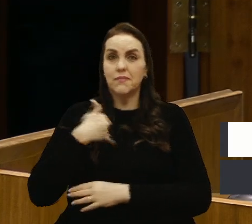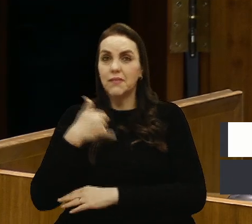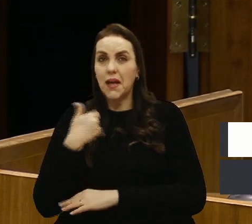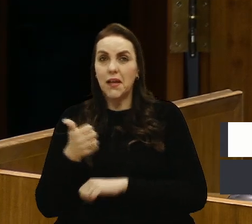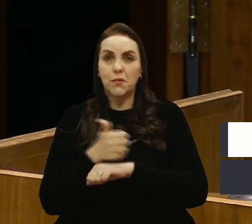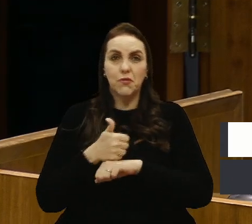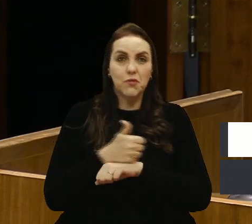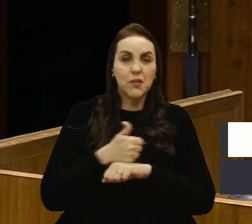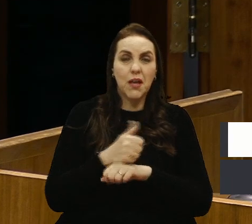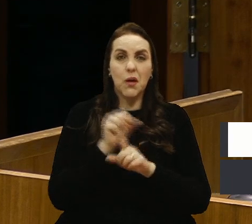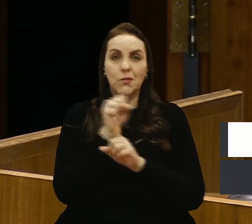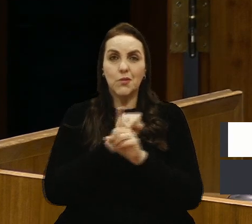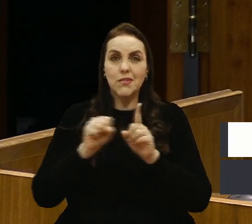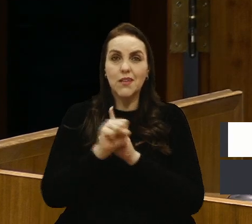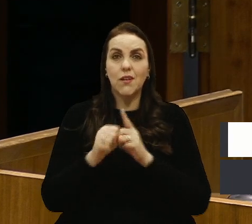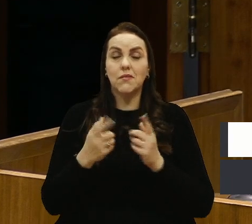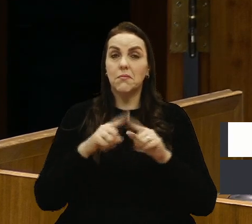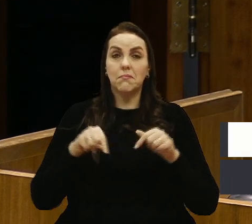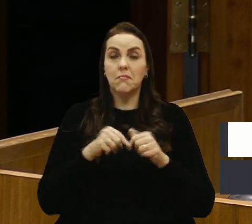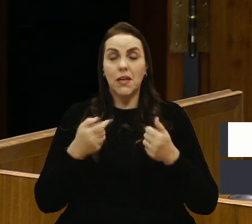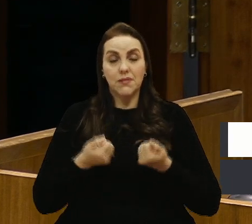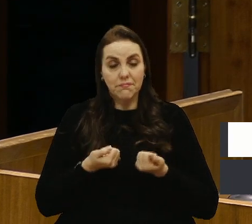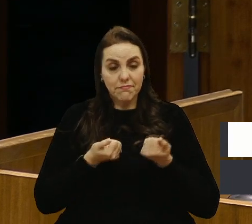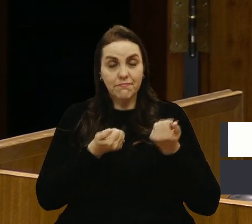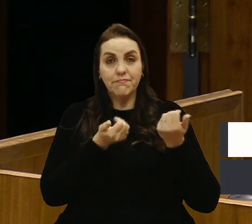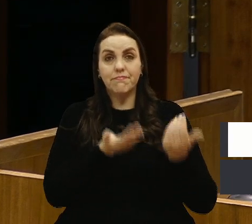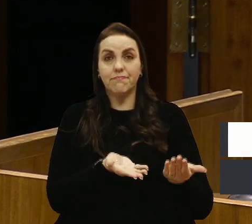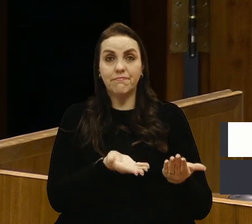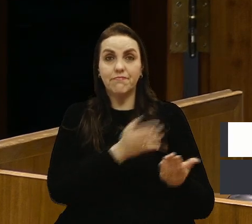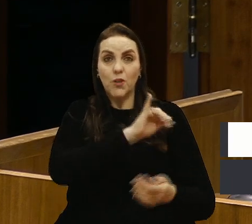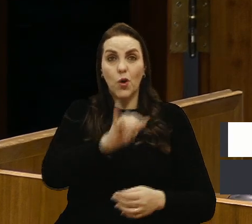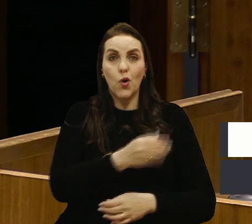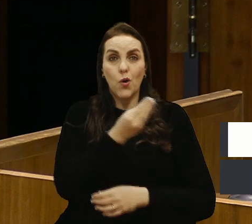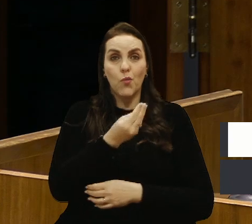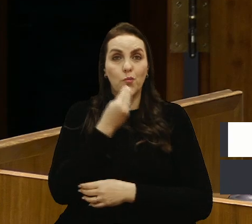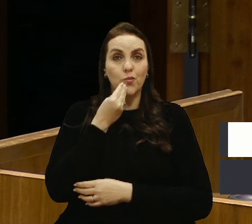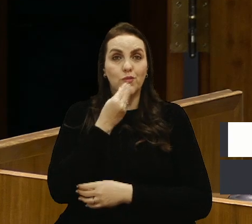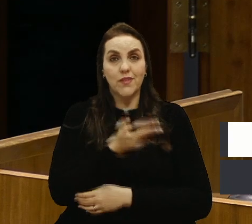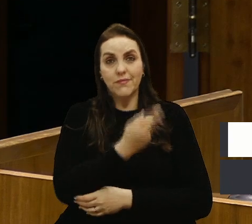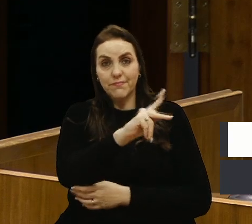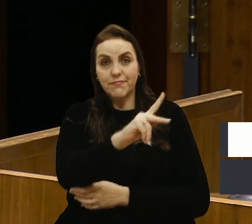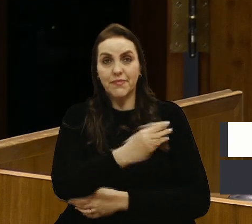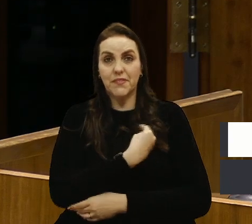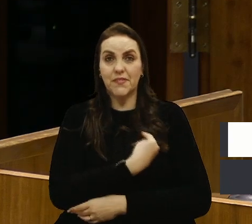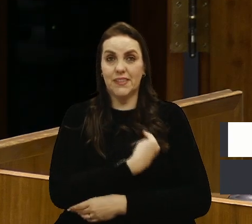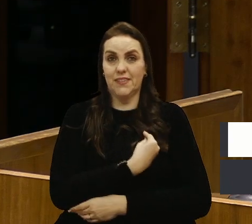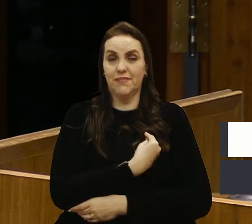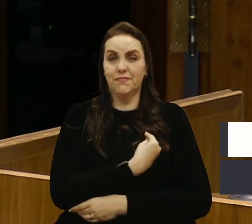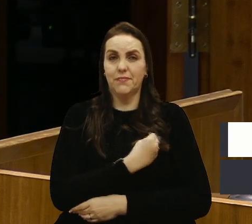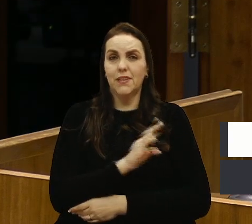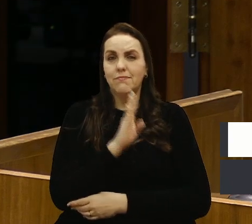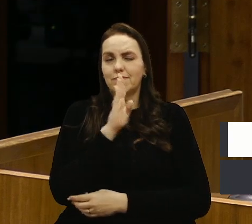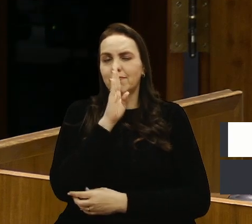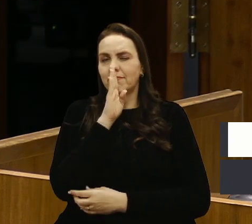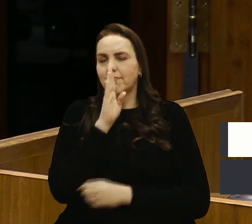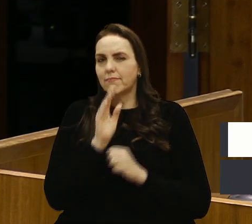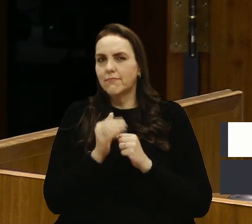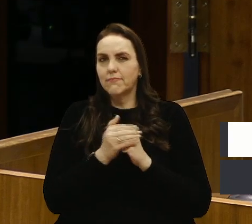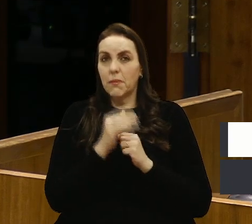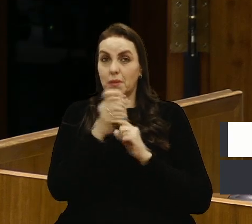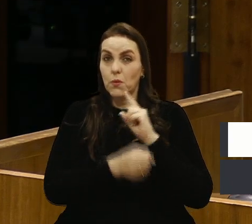condição social. Ainda assim, estende a mão e oferece uma oportunidade de vida. É um gesto silencioso, mas de impacto